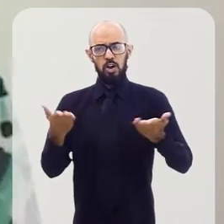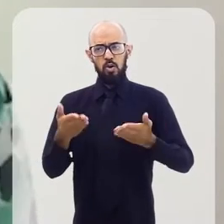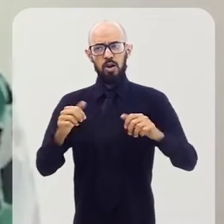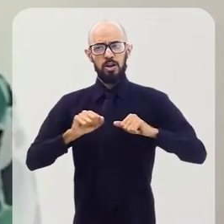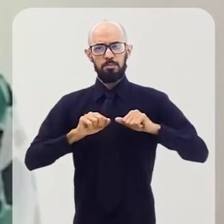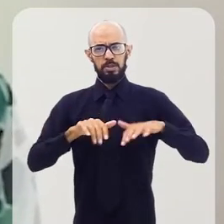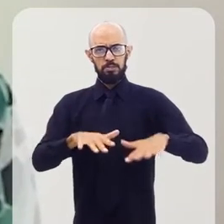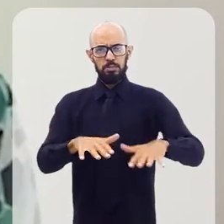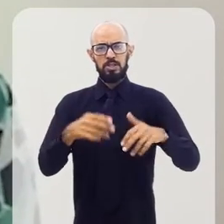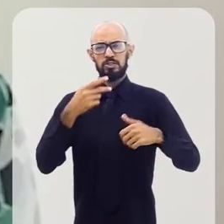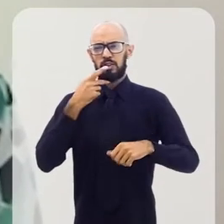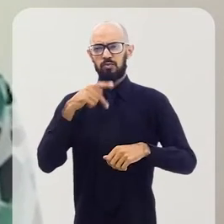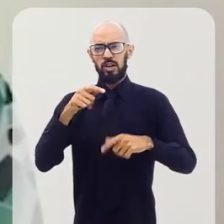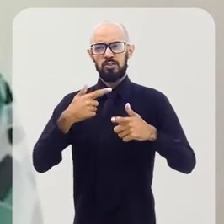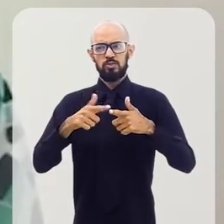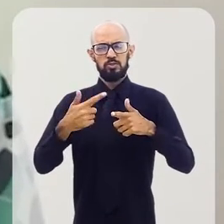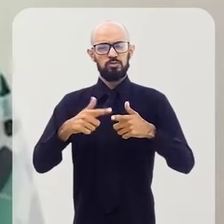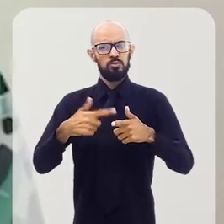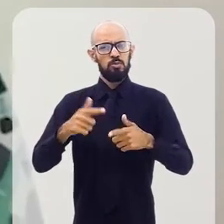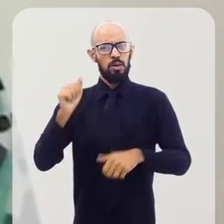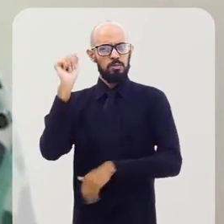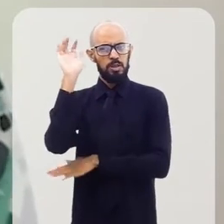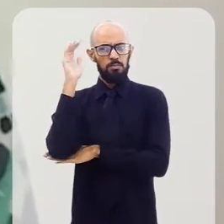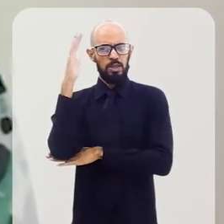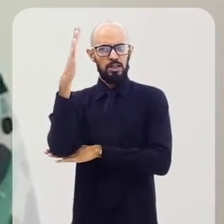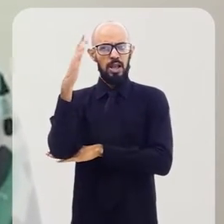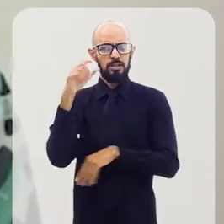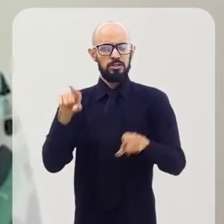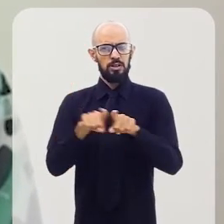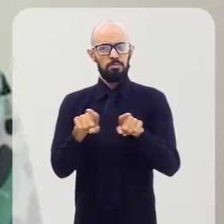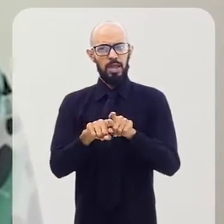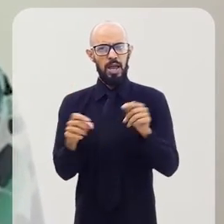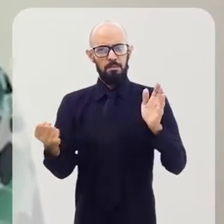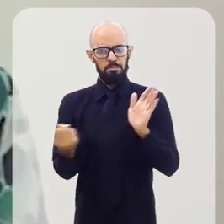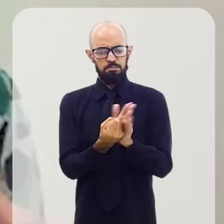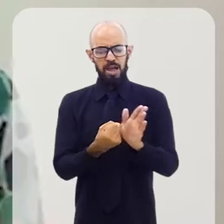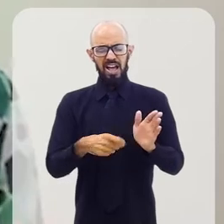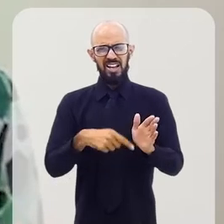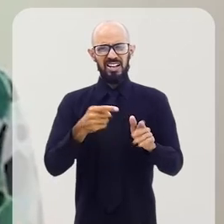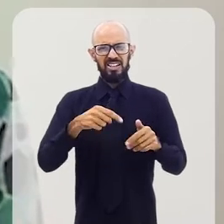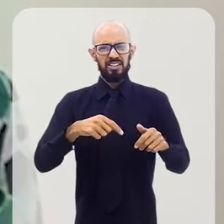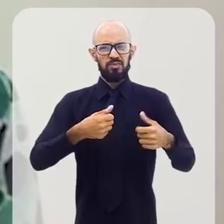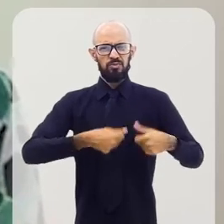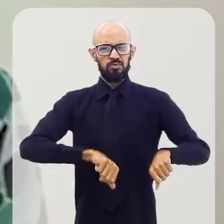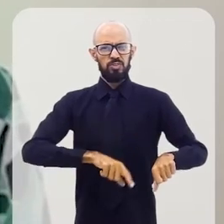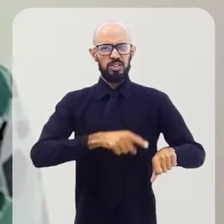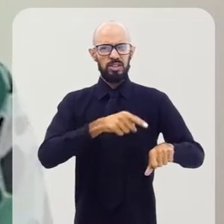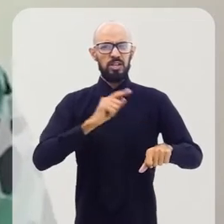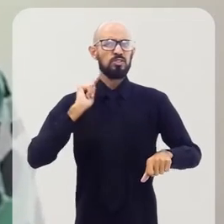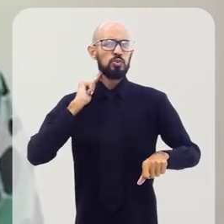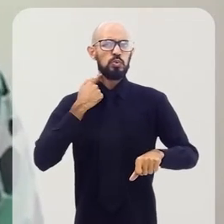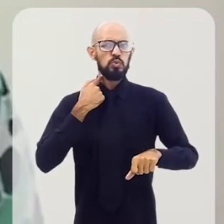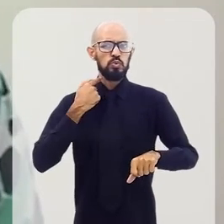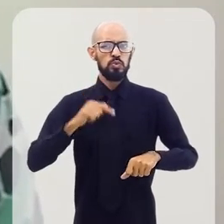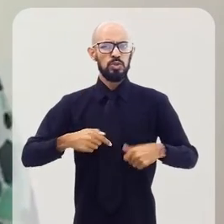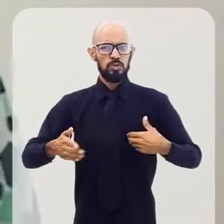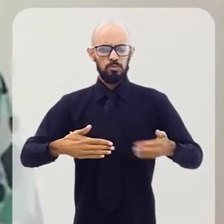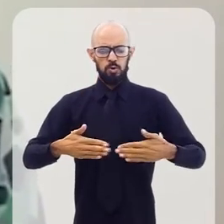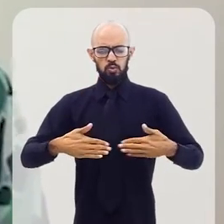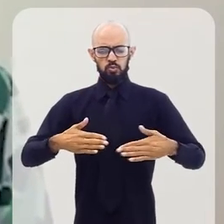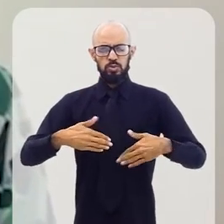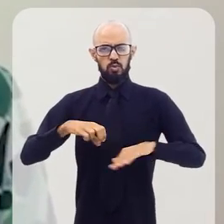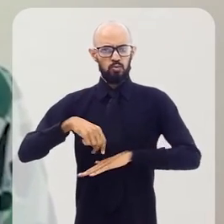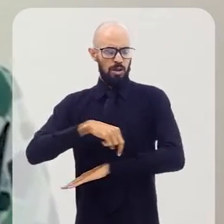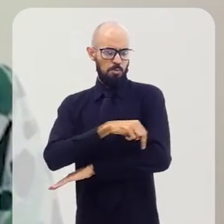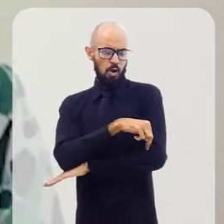gente tem falado muito sobre a questão ambiental e os impactos da produção da indústria da moda no meio ambiente já